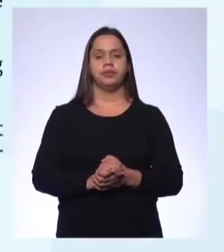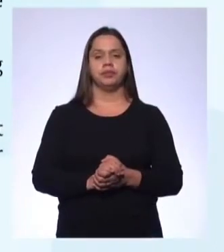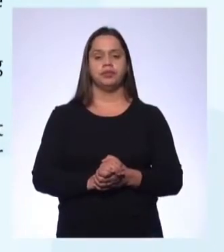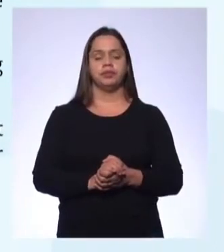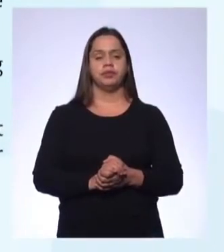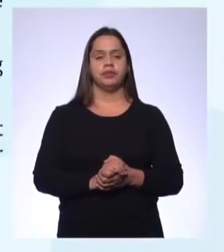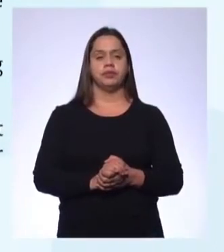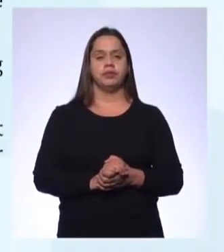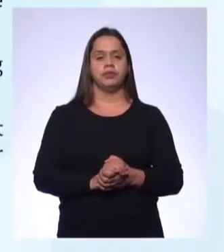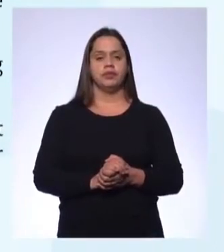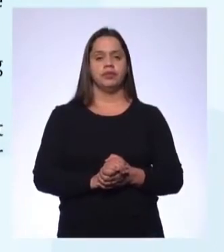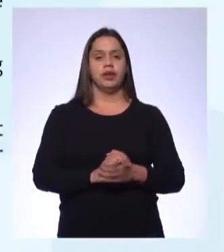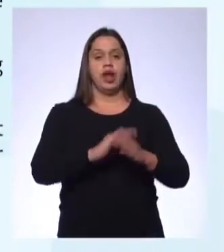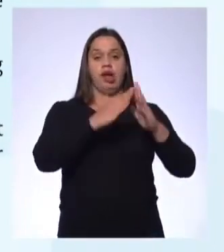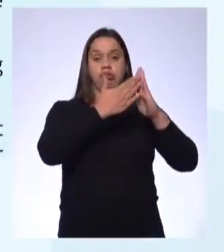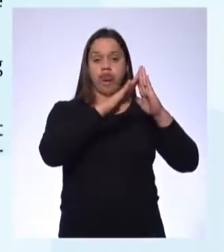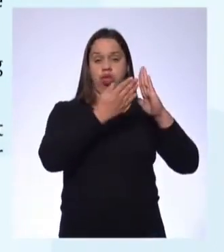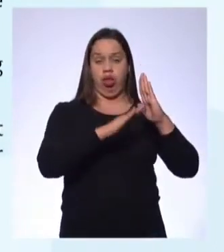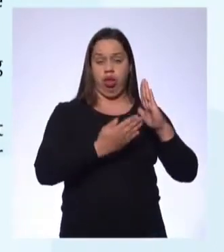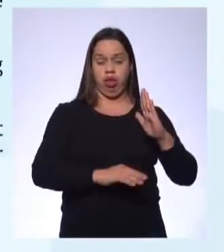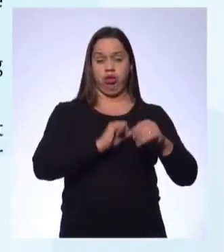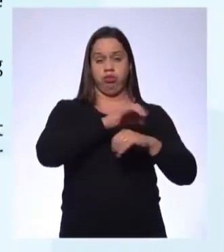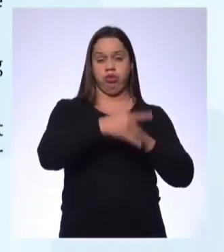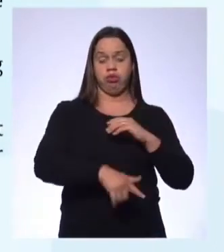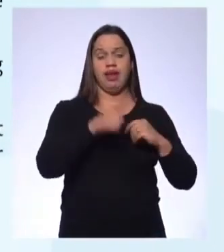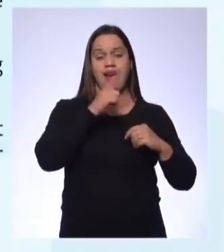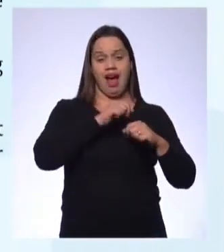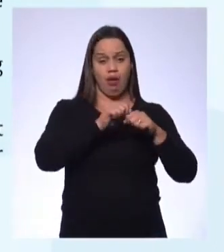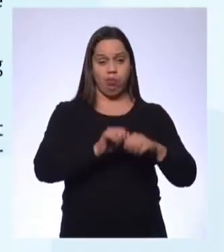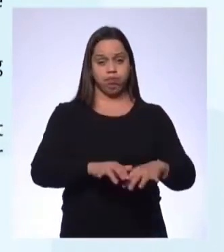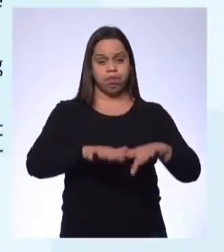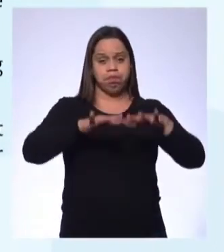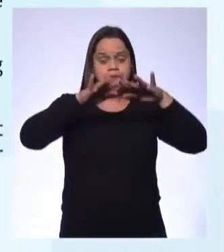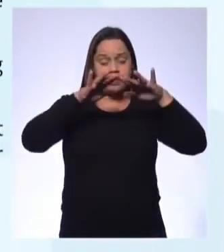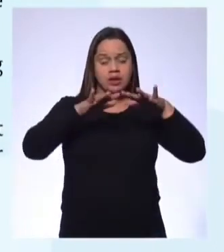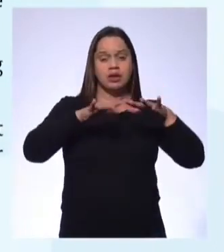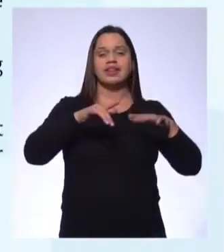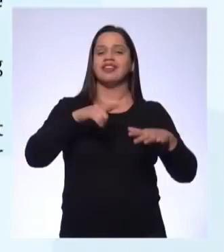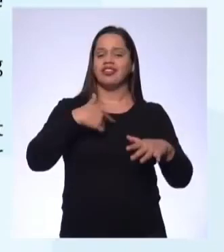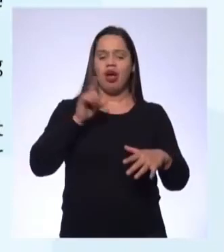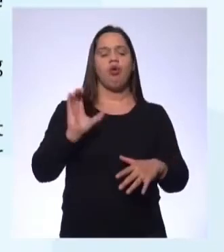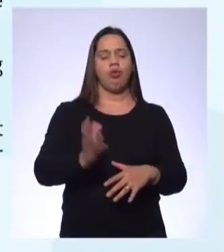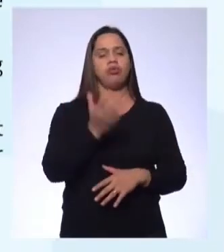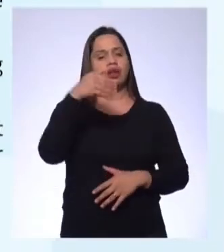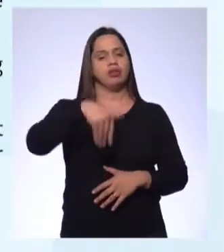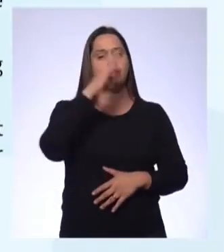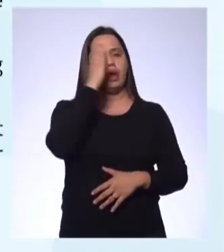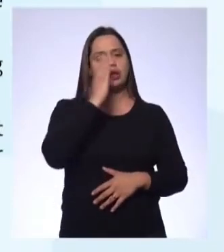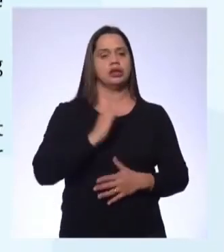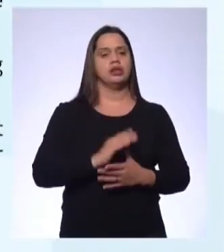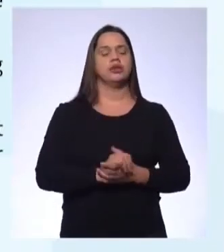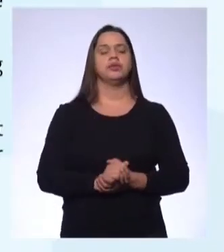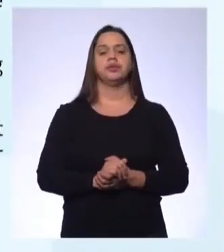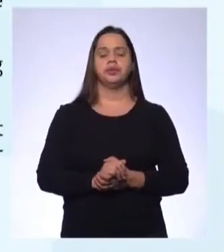Brazil. Desmoronamentos e enchentes têm tendência a acontecer no Brasil. The most deadline was